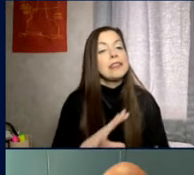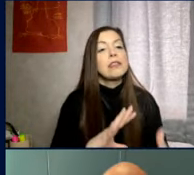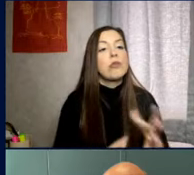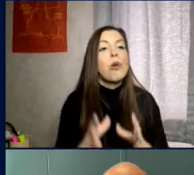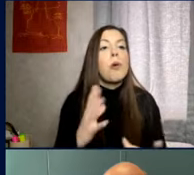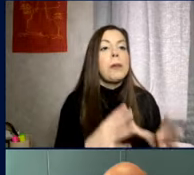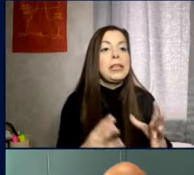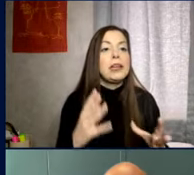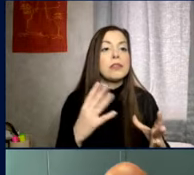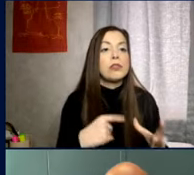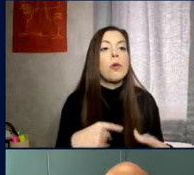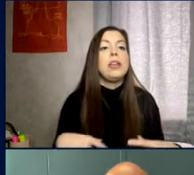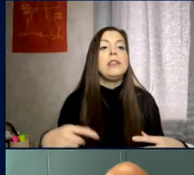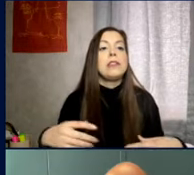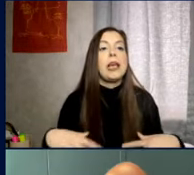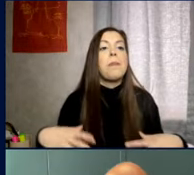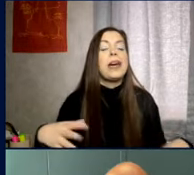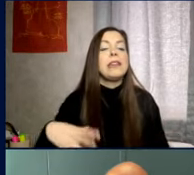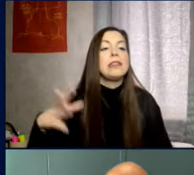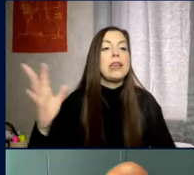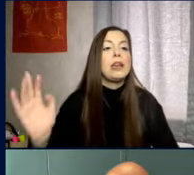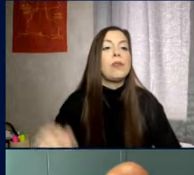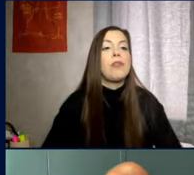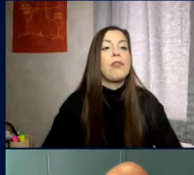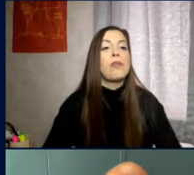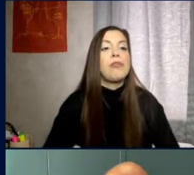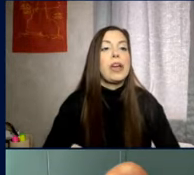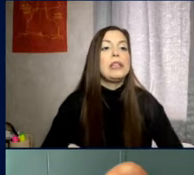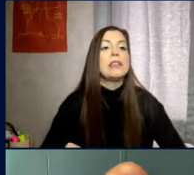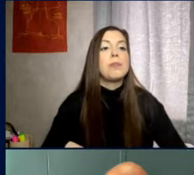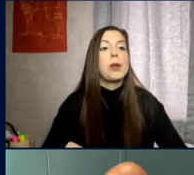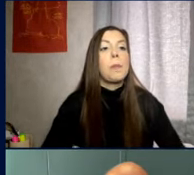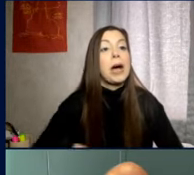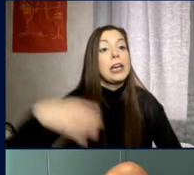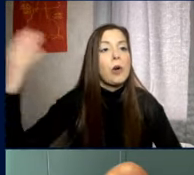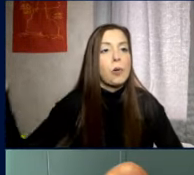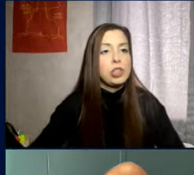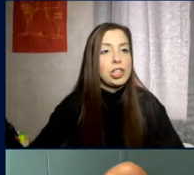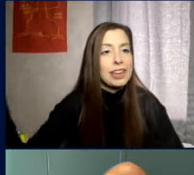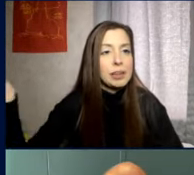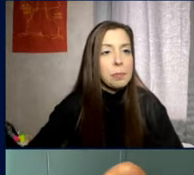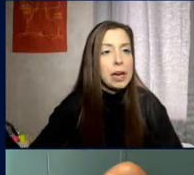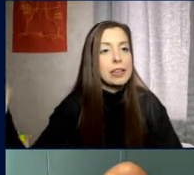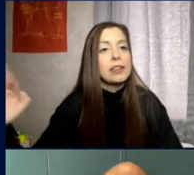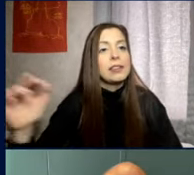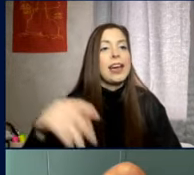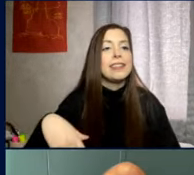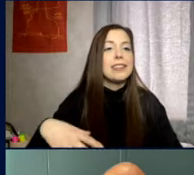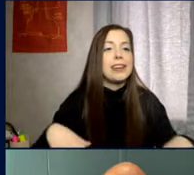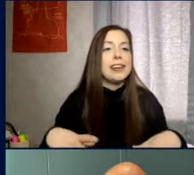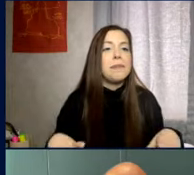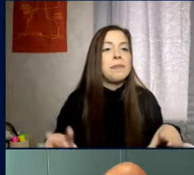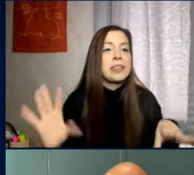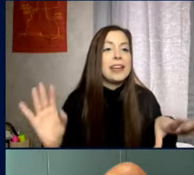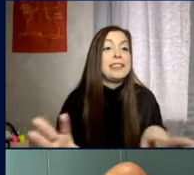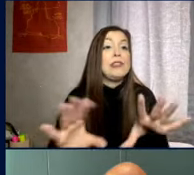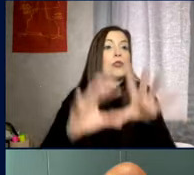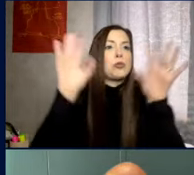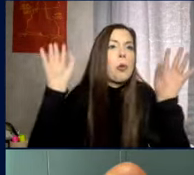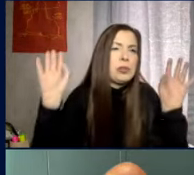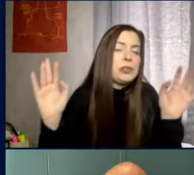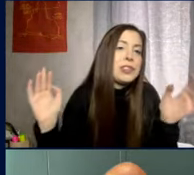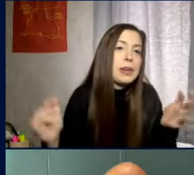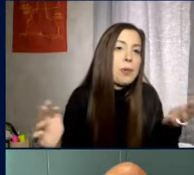que essas documentações que apareceram, que foram feitas pelo Michael Schellenberg, né,